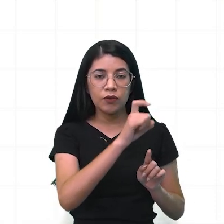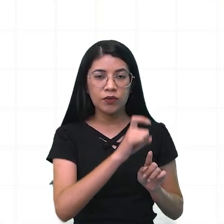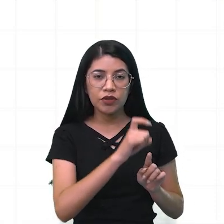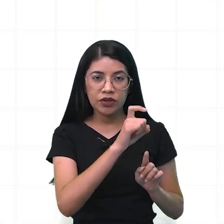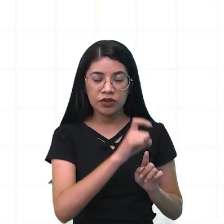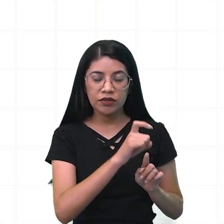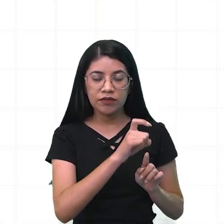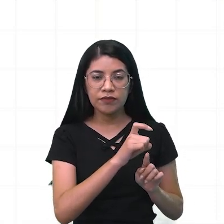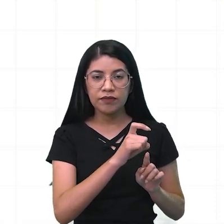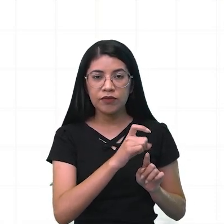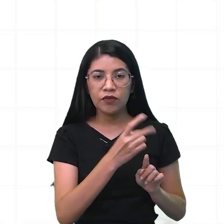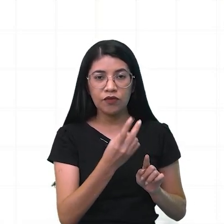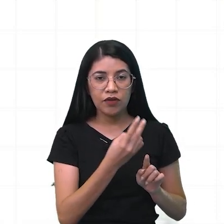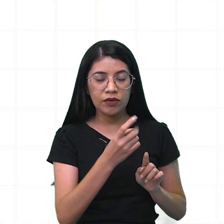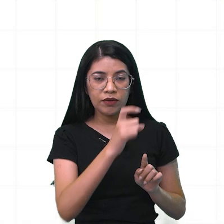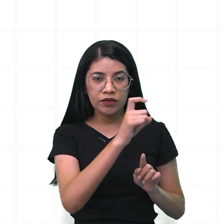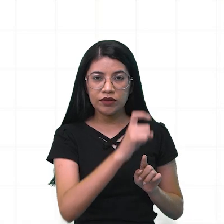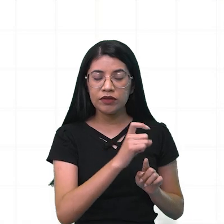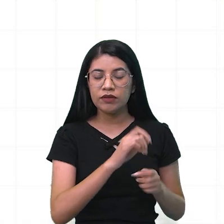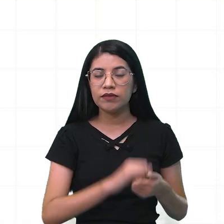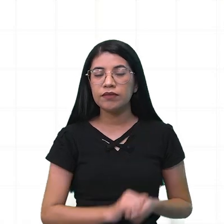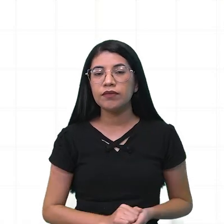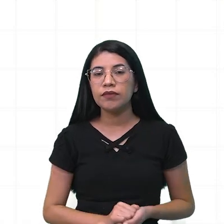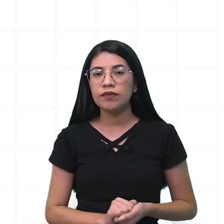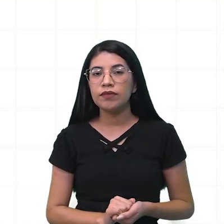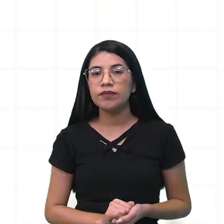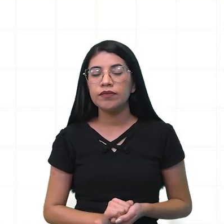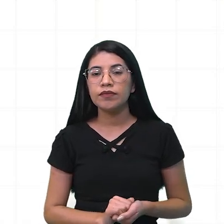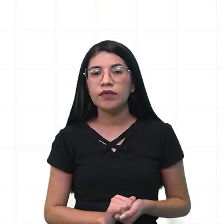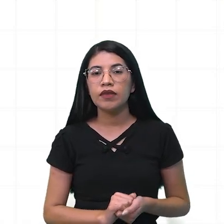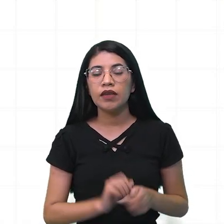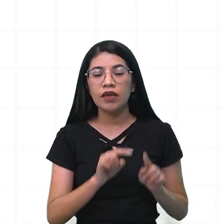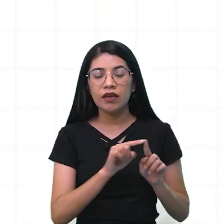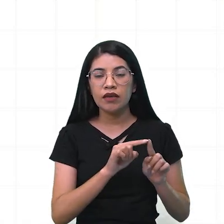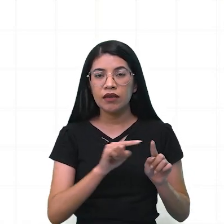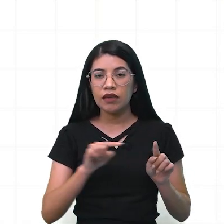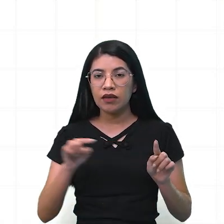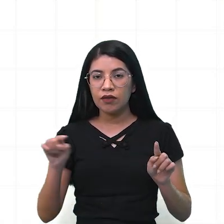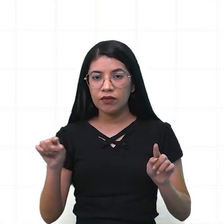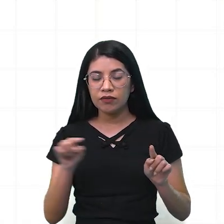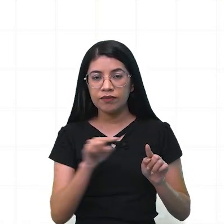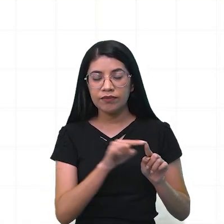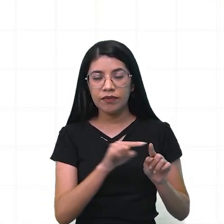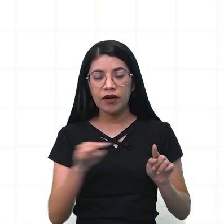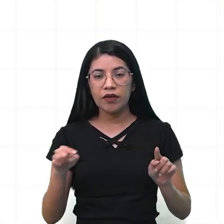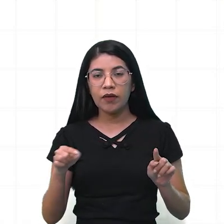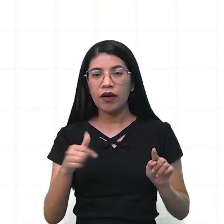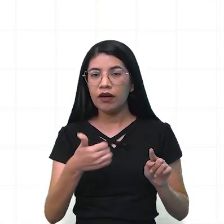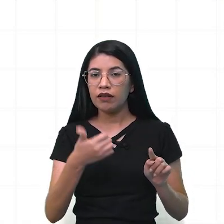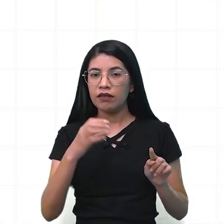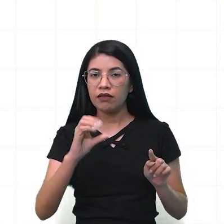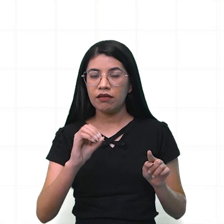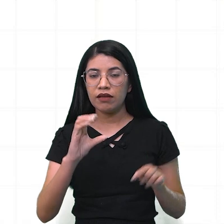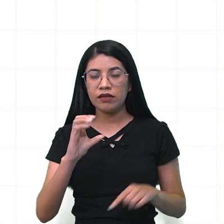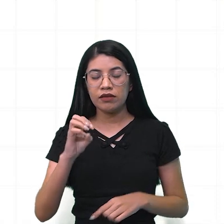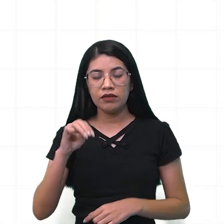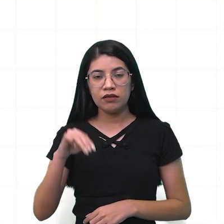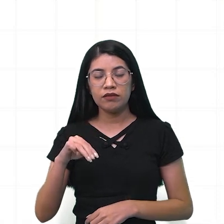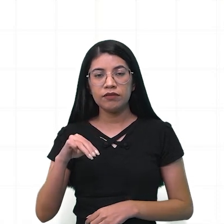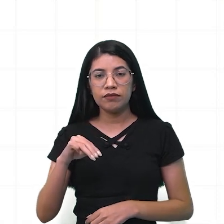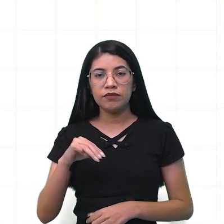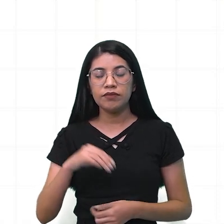vale x, e ele está dizendo que o lado maior mede 10 centímetros